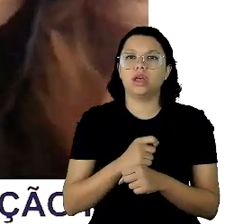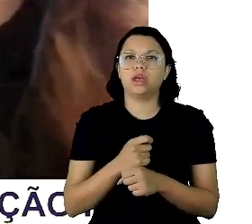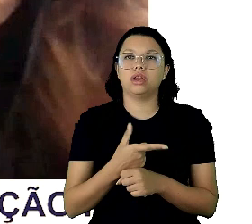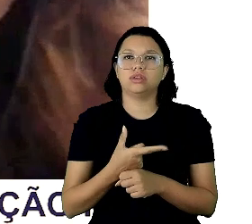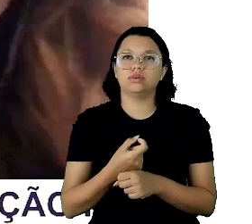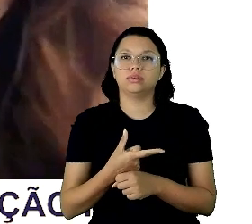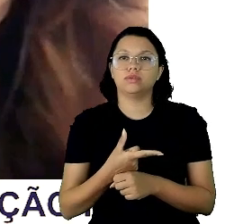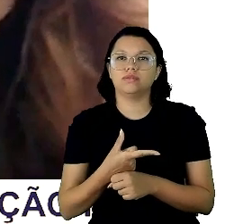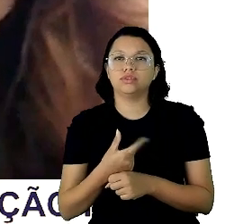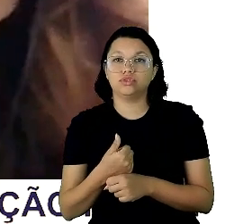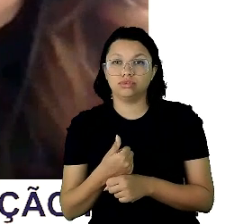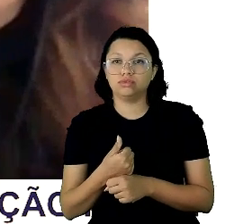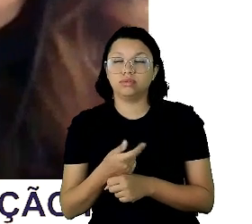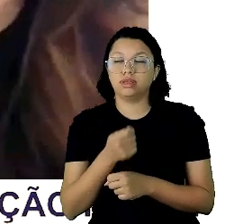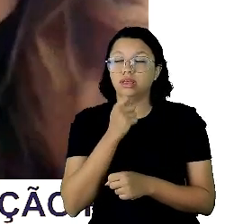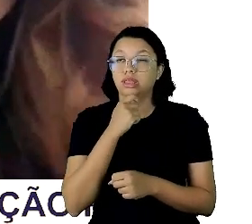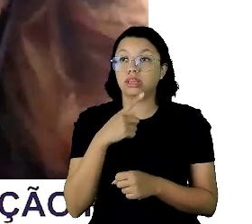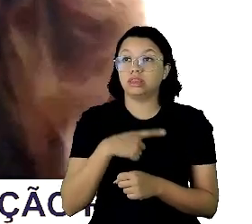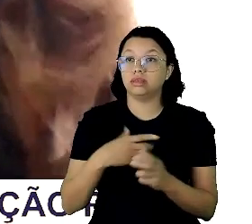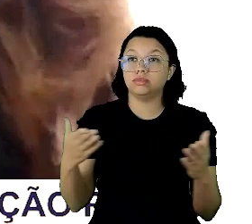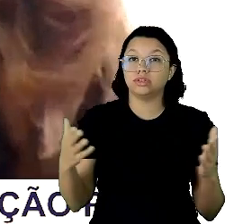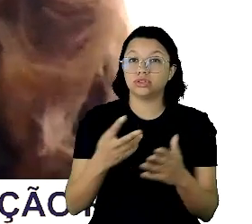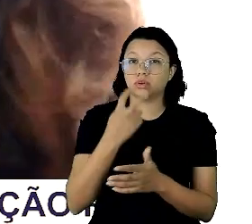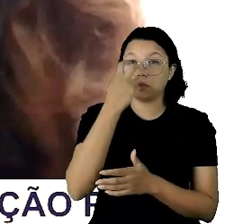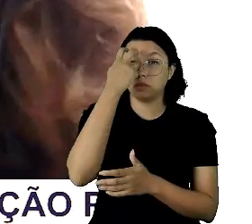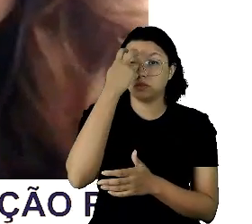e ainda vemos essa cultura tão